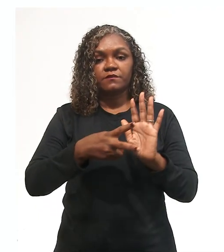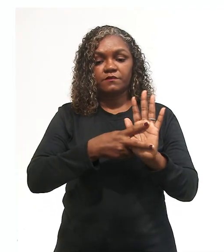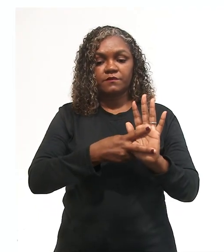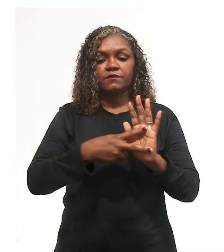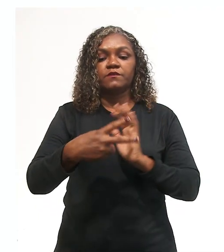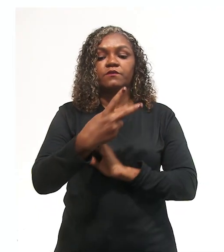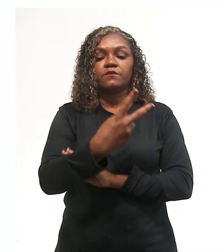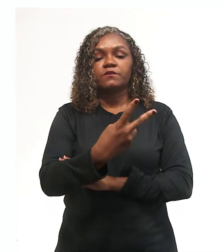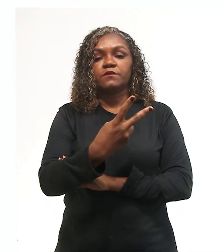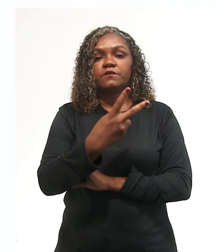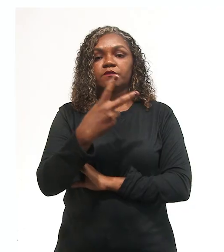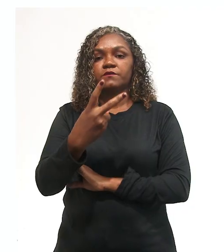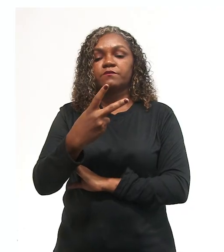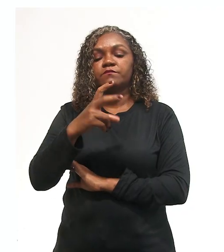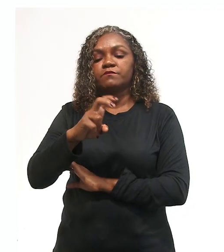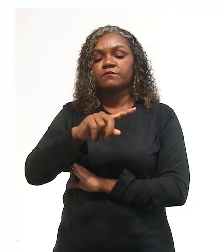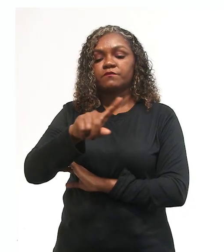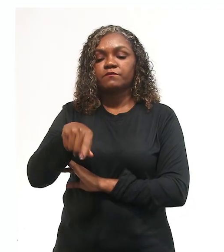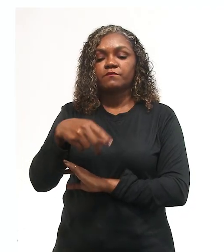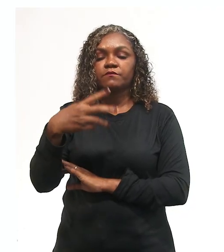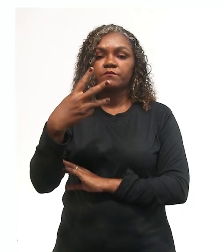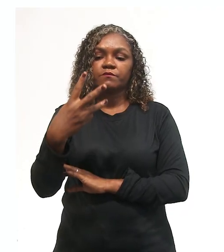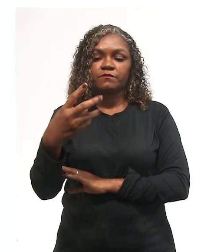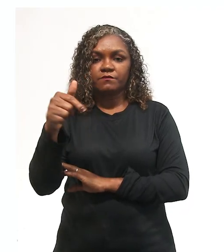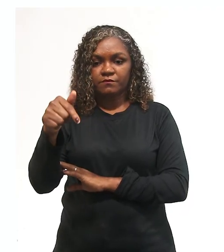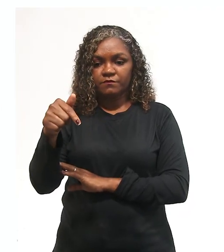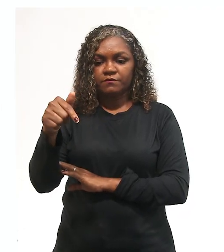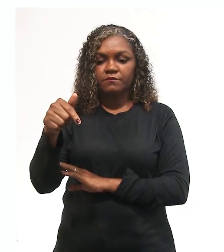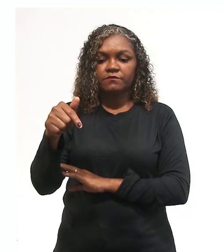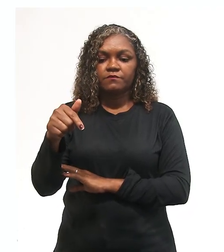225,37, né? Deixa eu apagar aqui para ficar melhor.